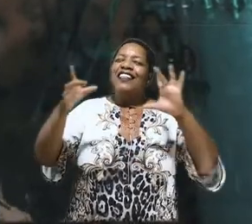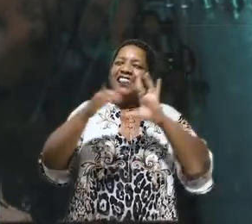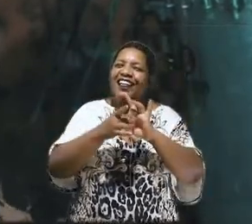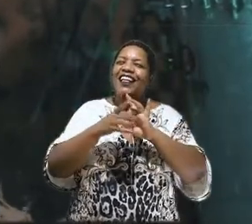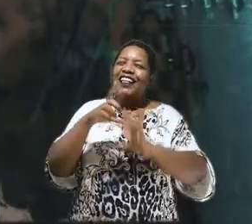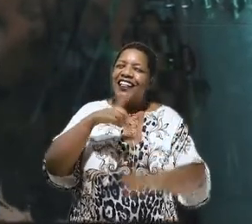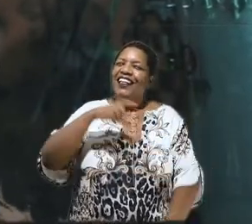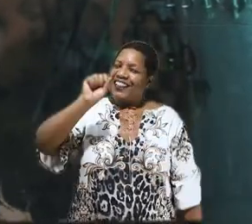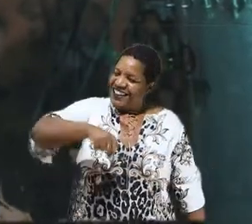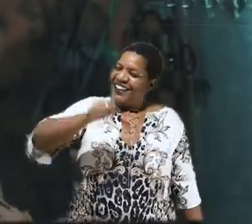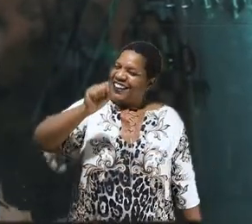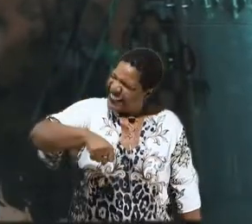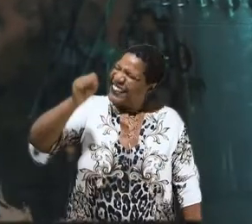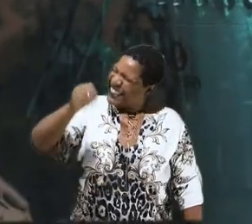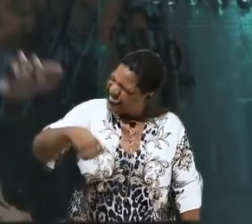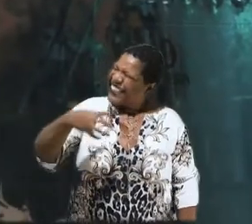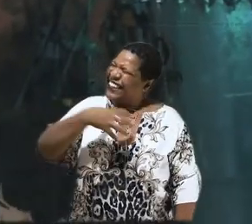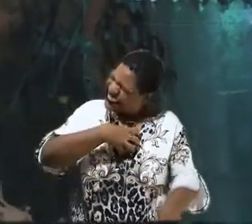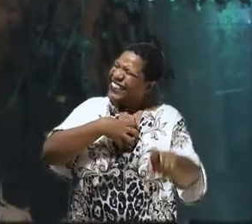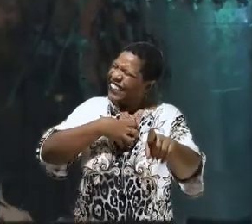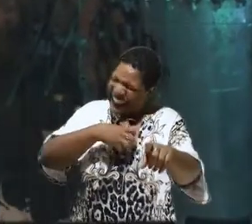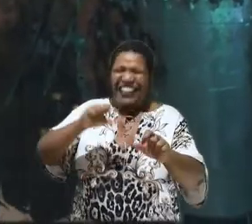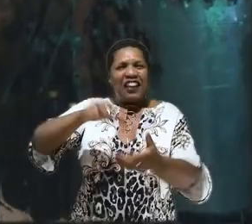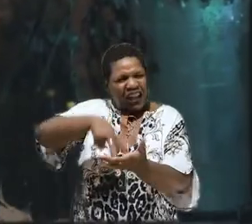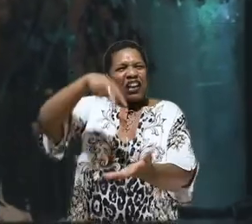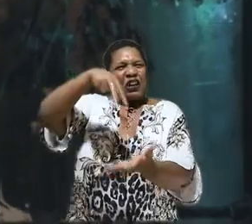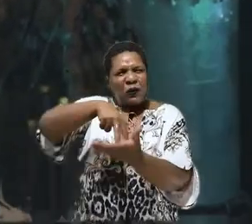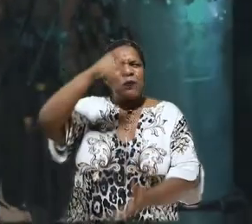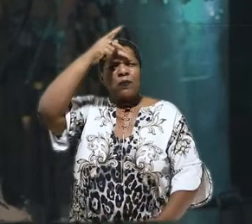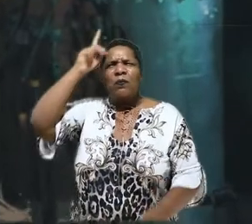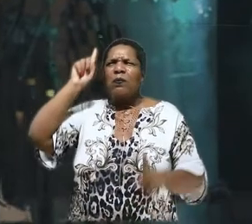macaco entrada tava xingando até lá no vídeo